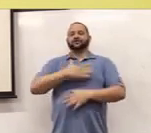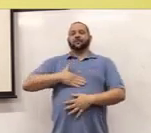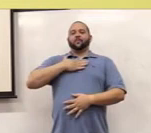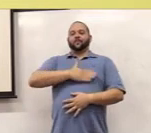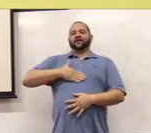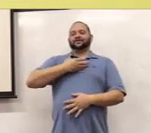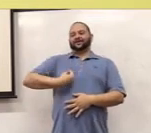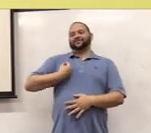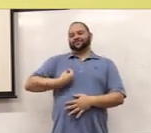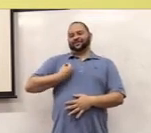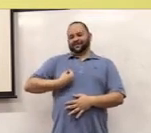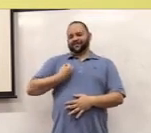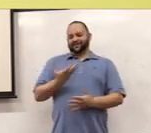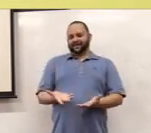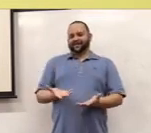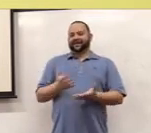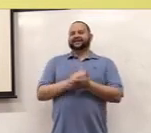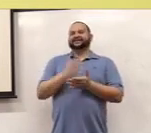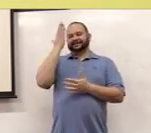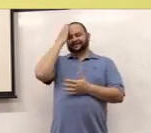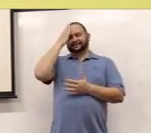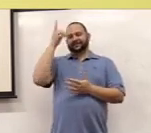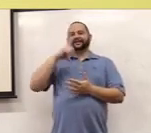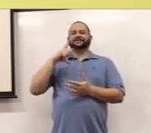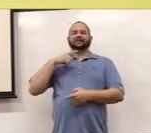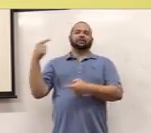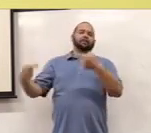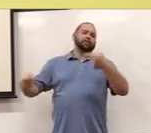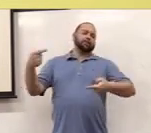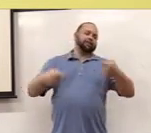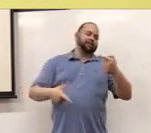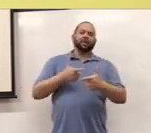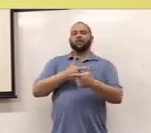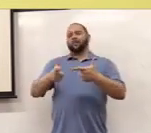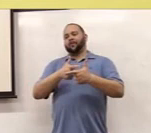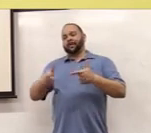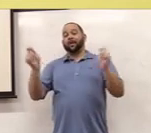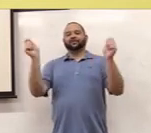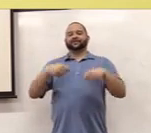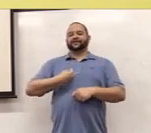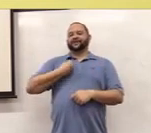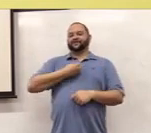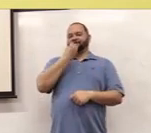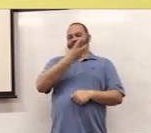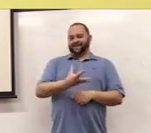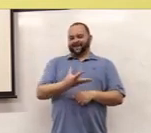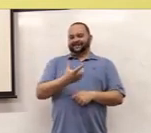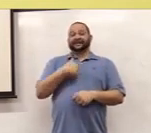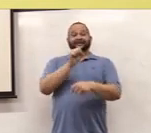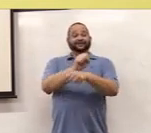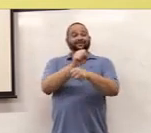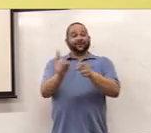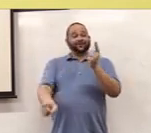estar aqui. Né? Apesar de a gente ter tanta qualidade, tanto problema, a gente ainda pode viver bem.